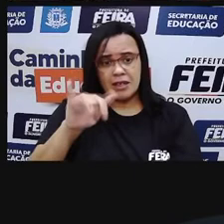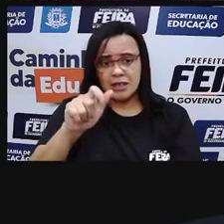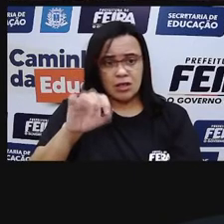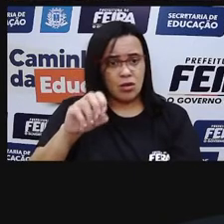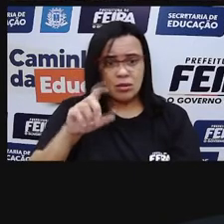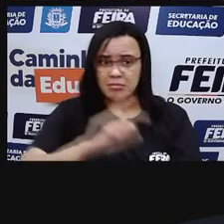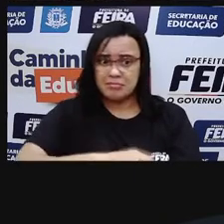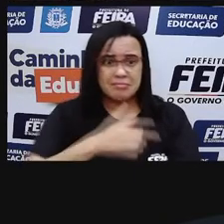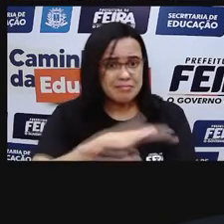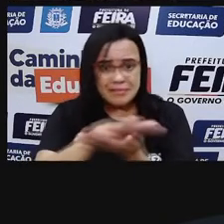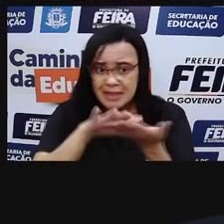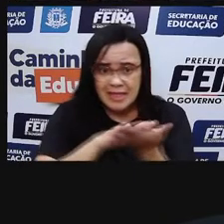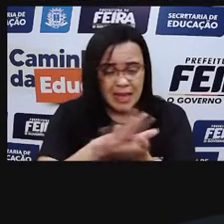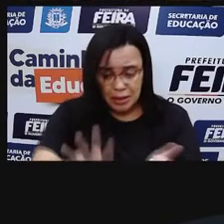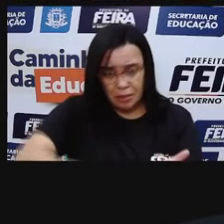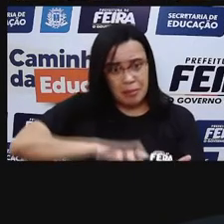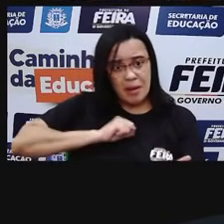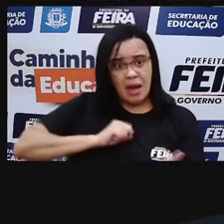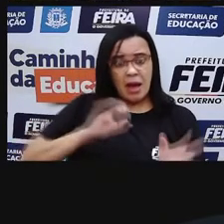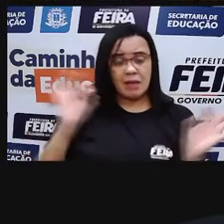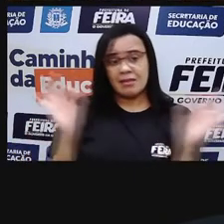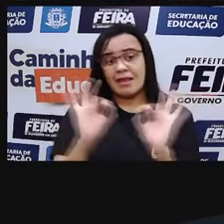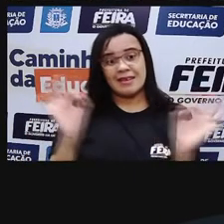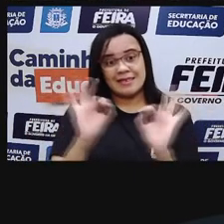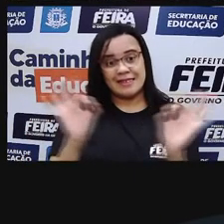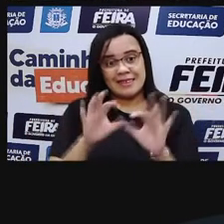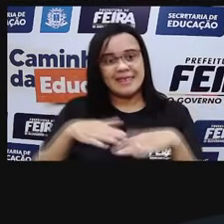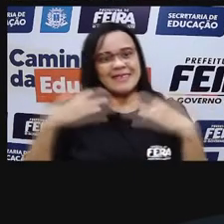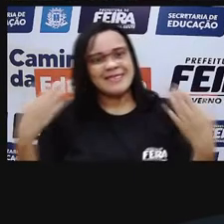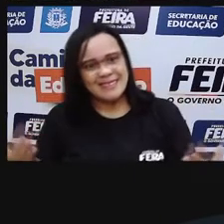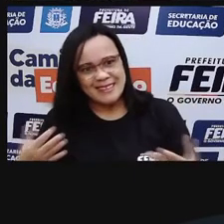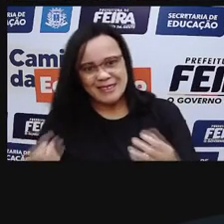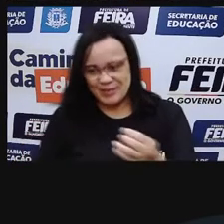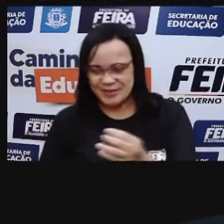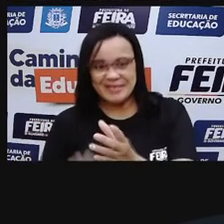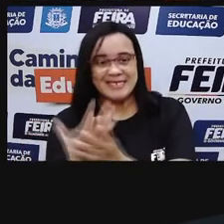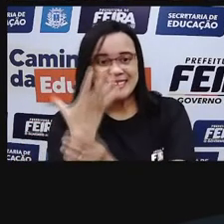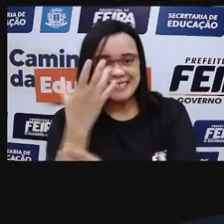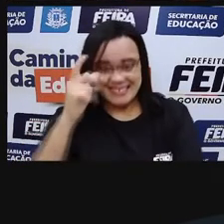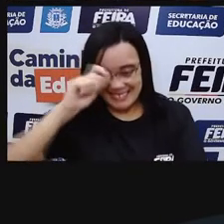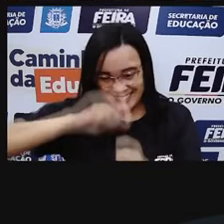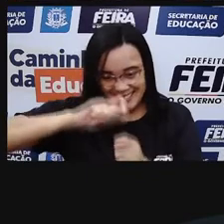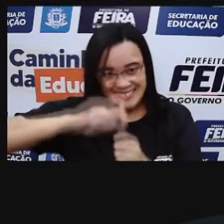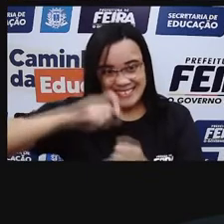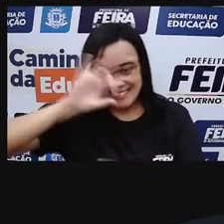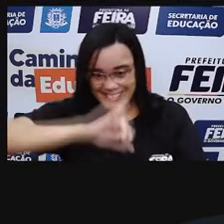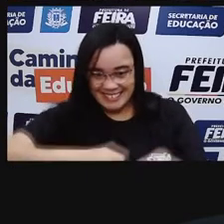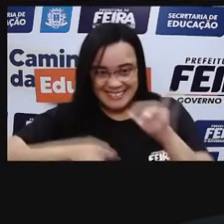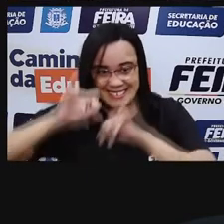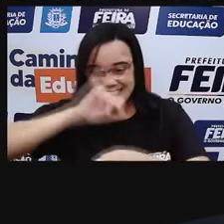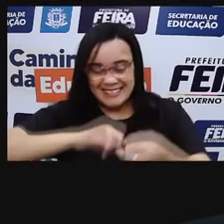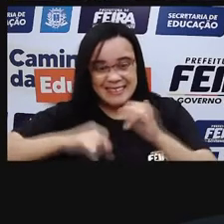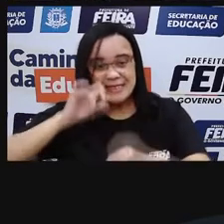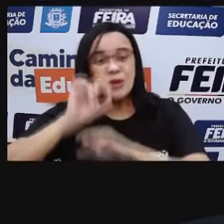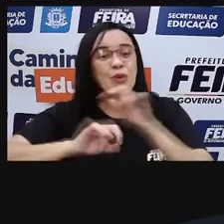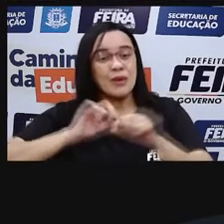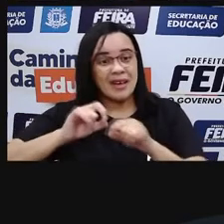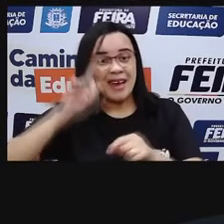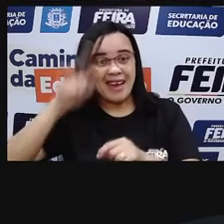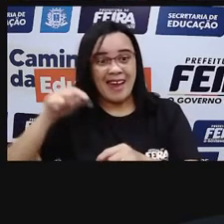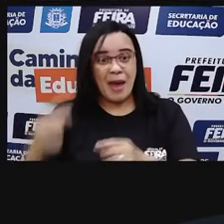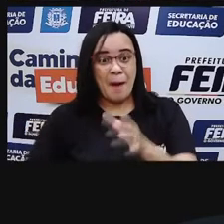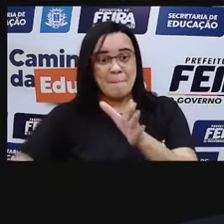aí surge, então, a nossa primeira vacina. Vacina vem tanto dessa variação